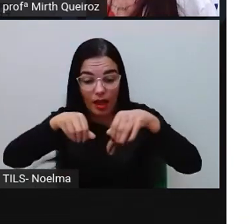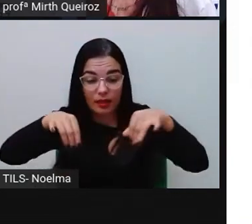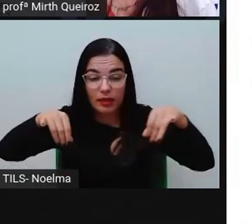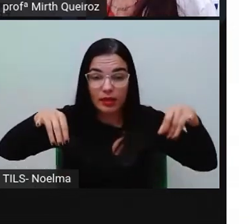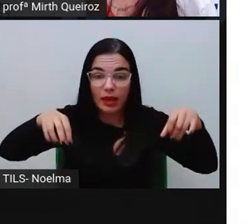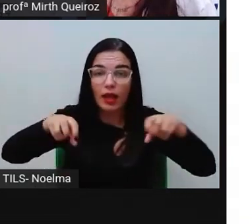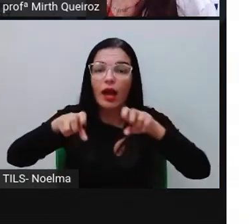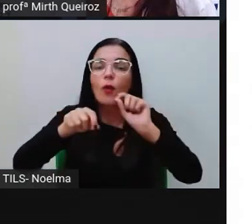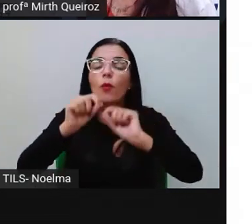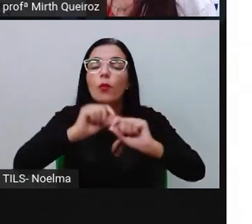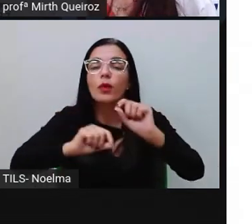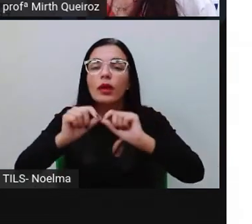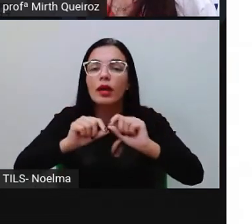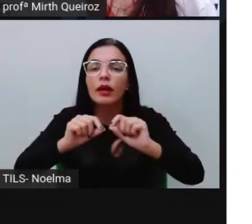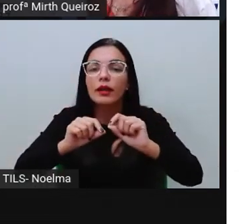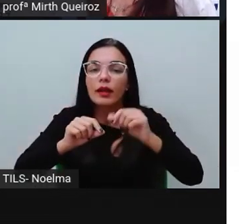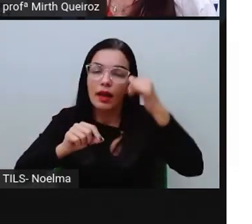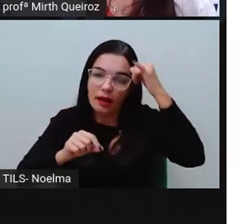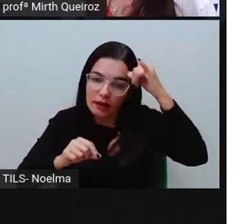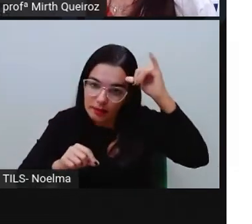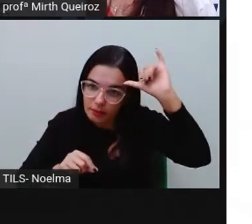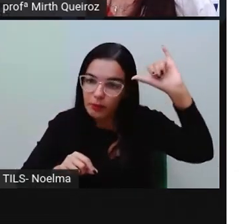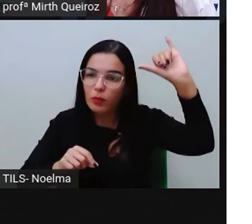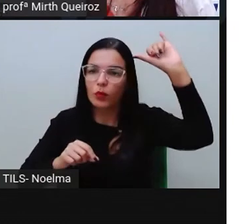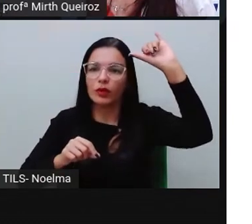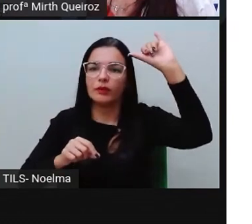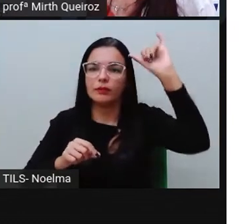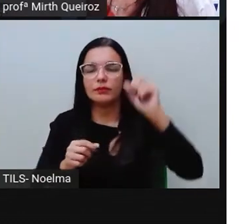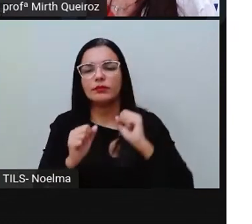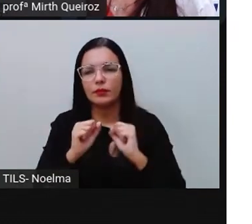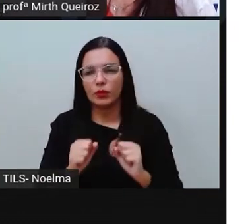a criação de animais.